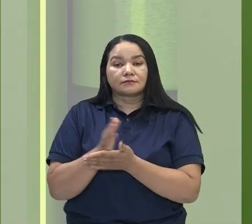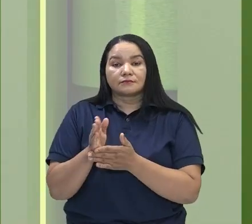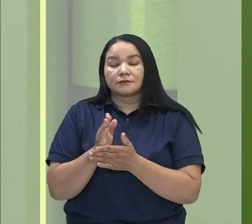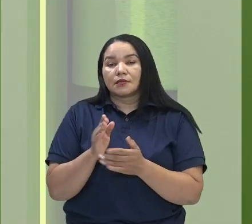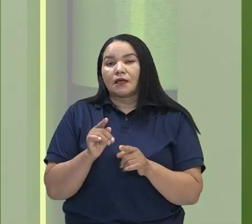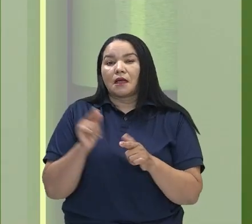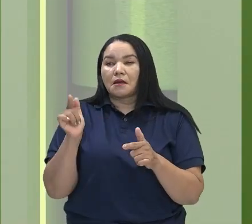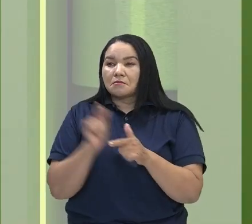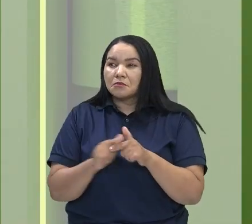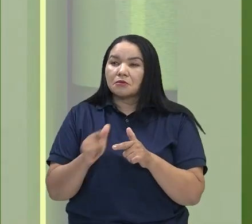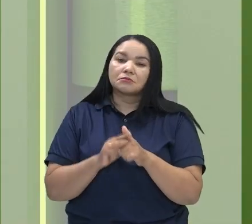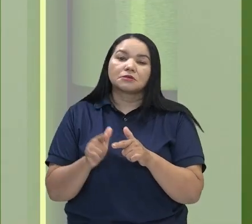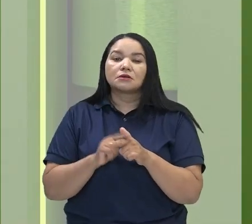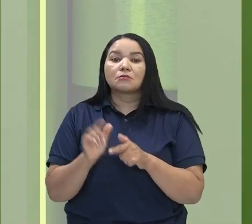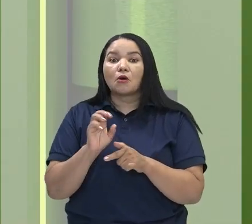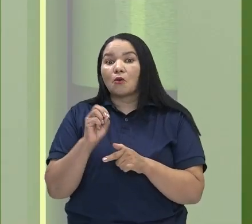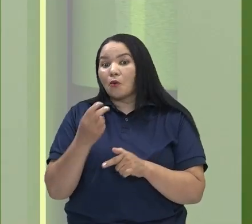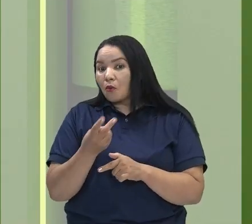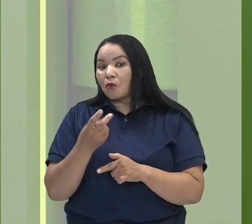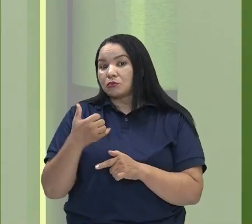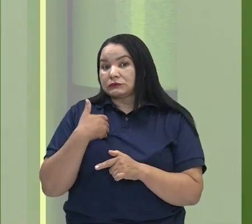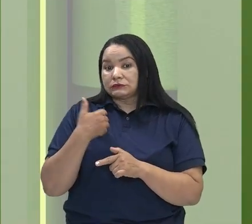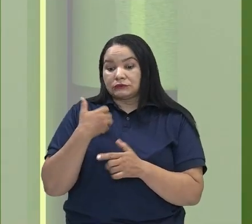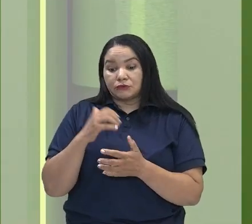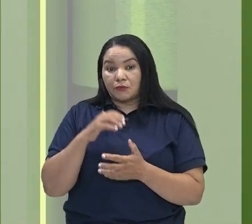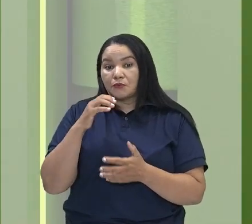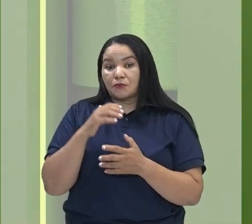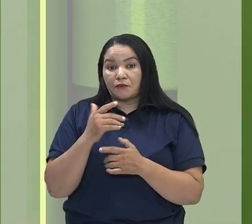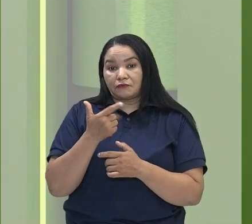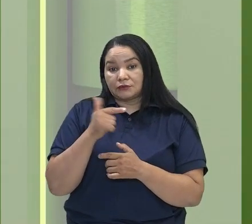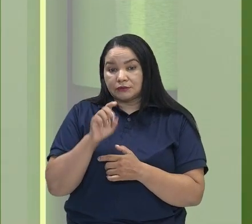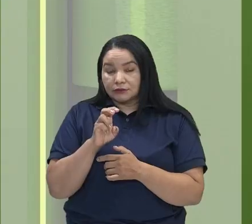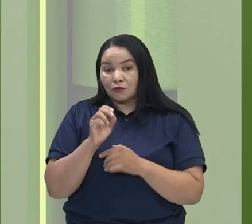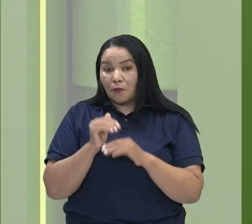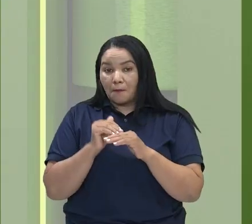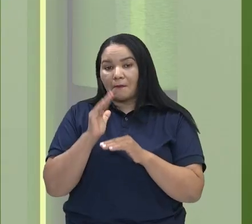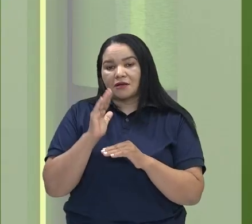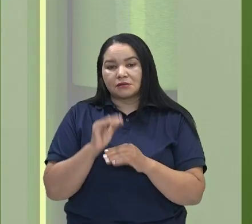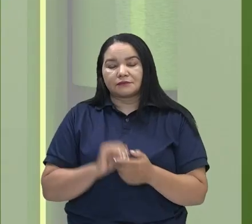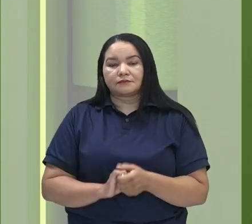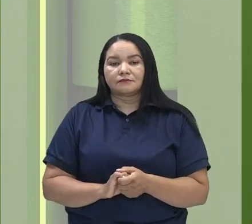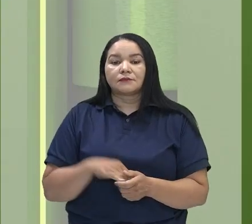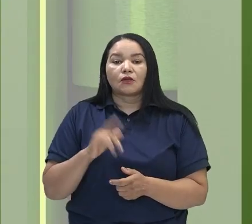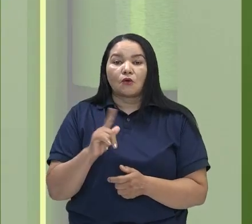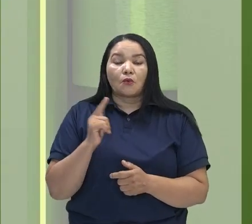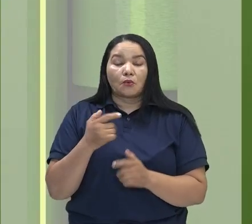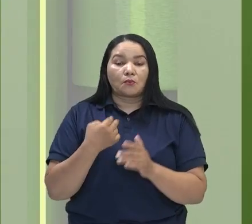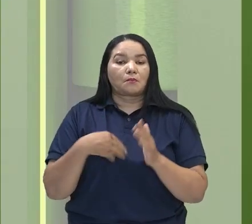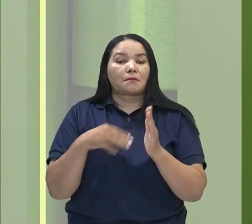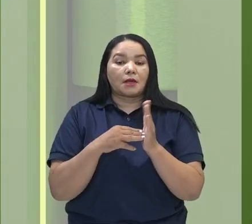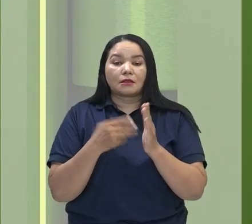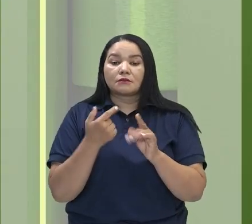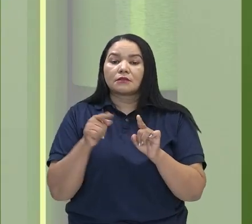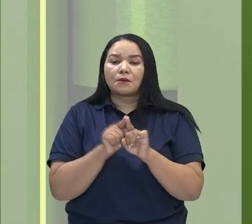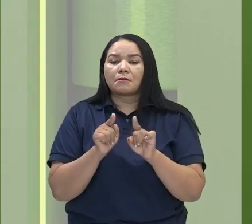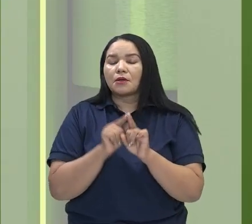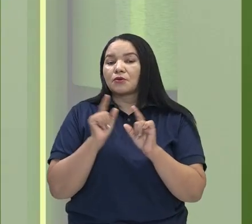passaram aí dos 25 anos de idade. A gente vai ver outros métodos, né, que também são considerados